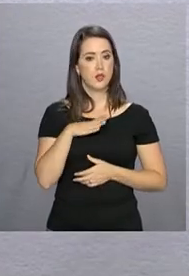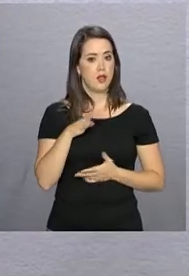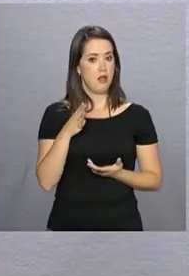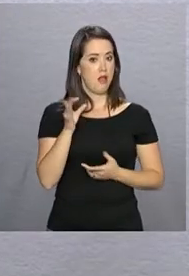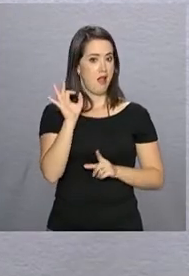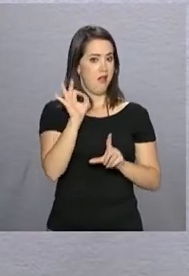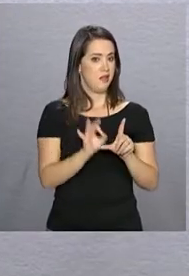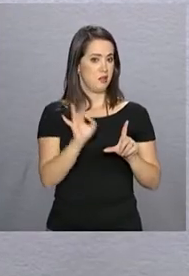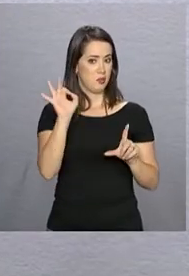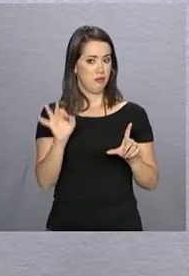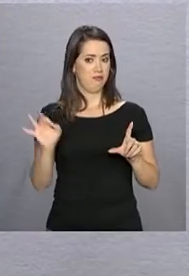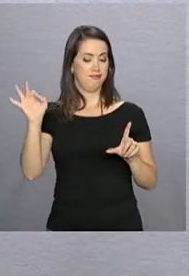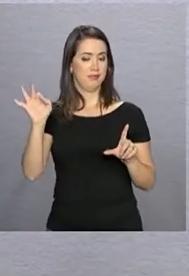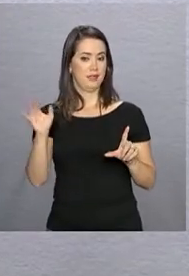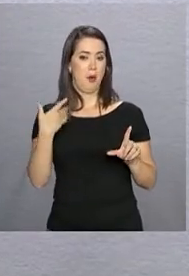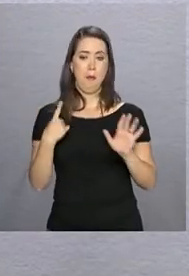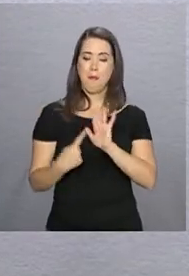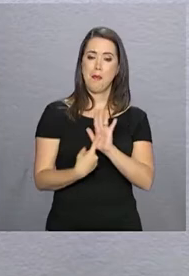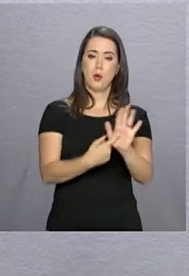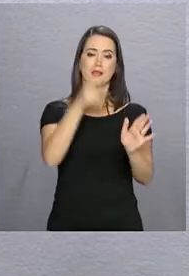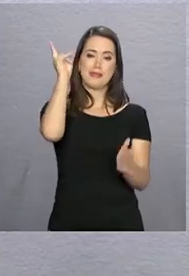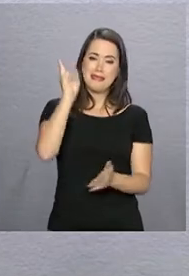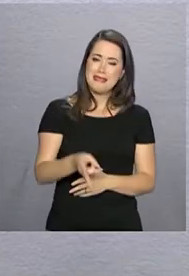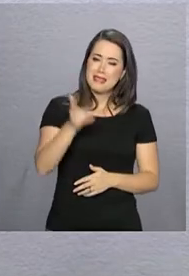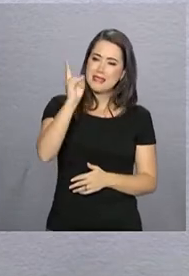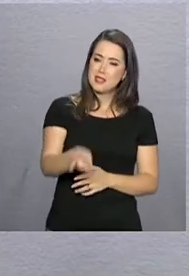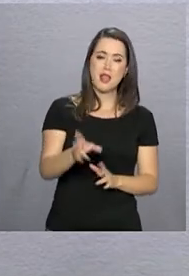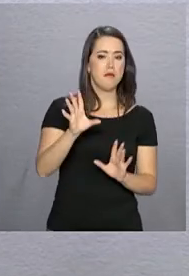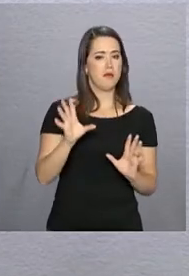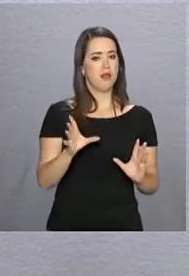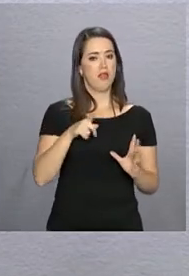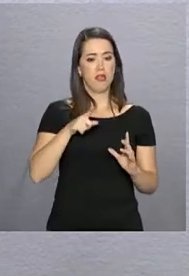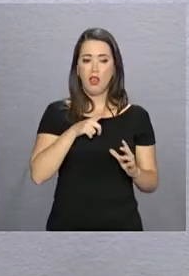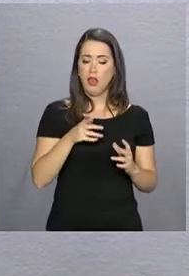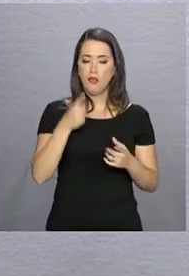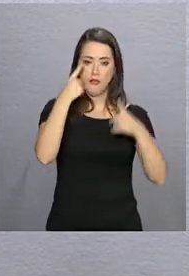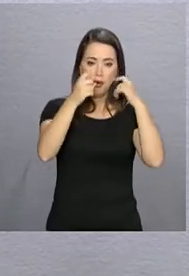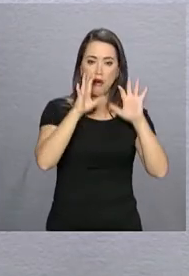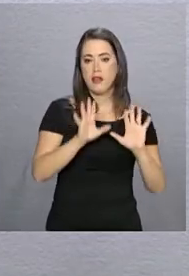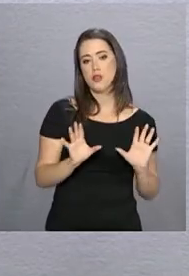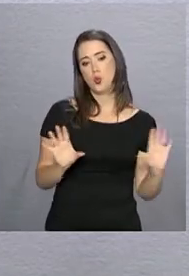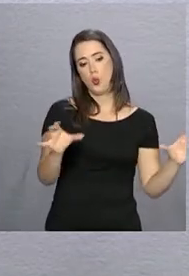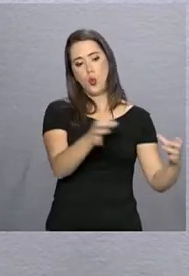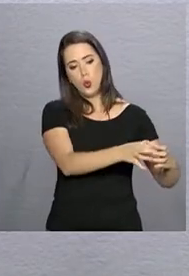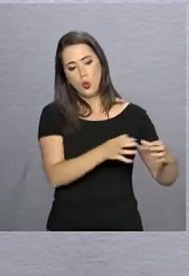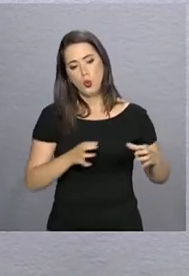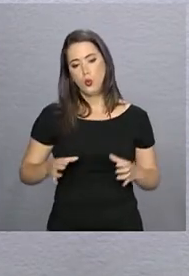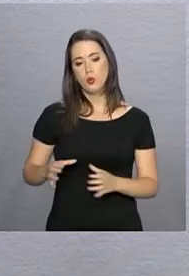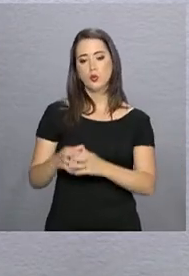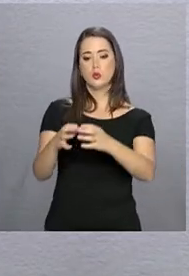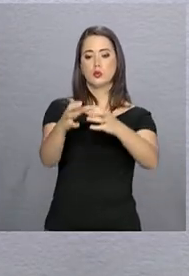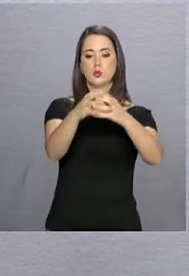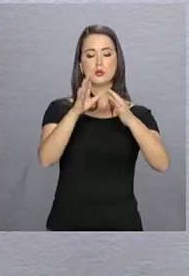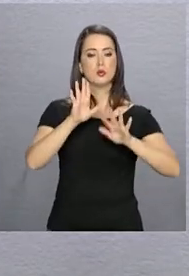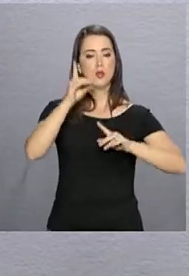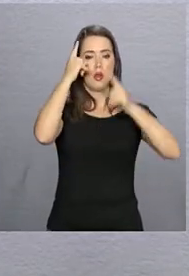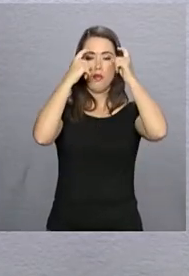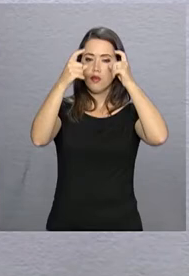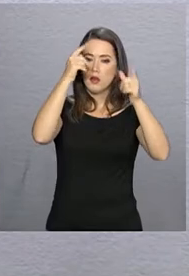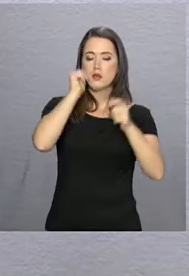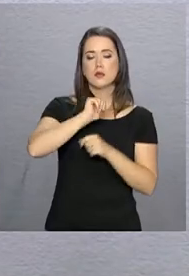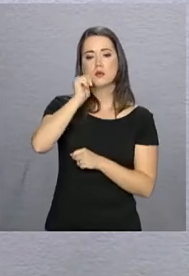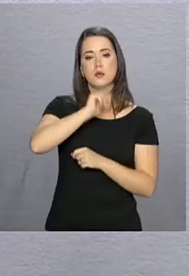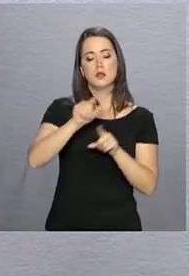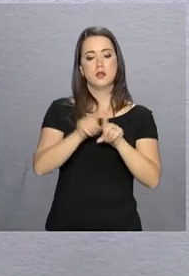revelam abundantemente que em todos os estratos sociais há muitas vezes violência contra a mulher que como foi dito